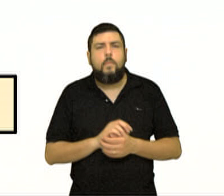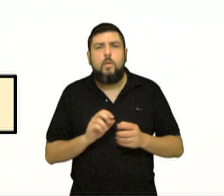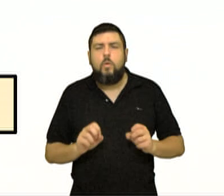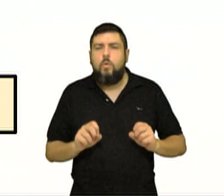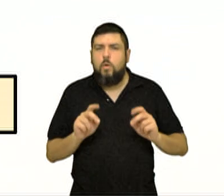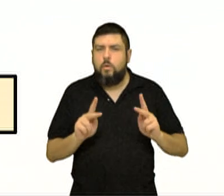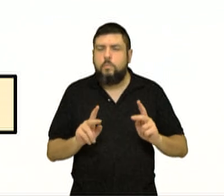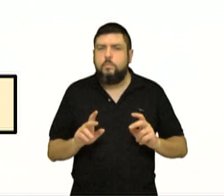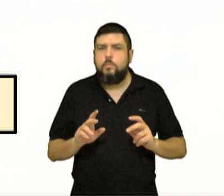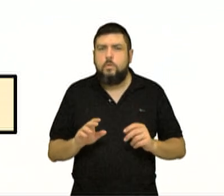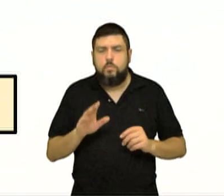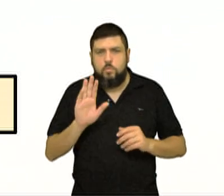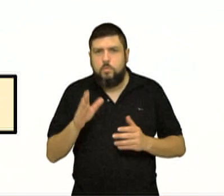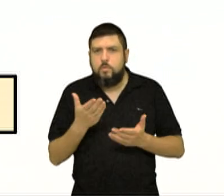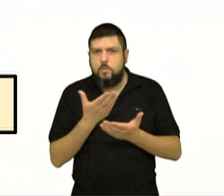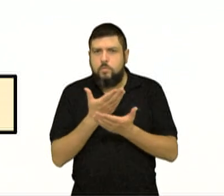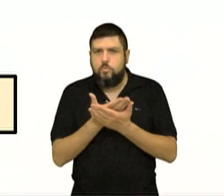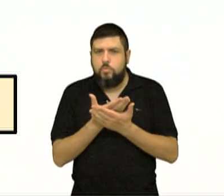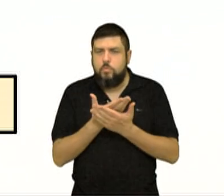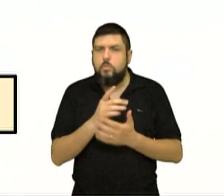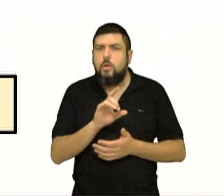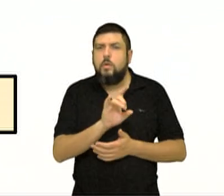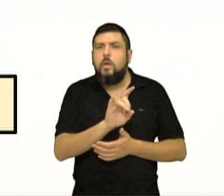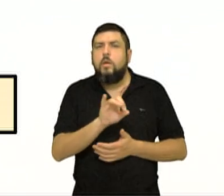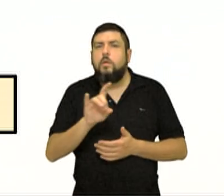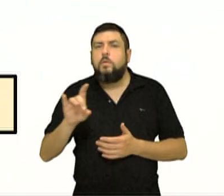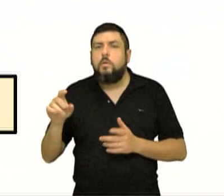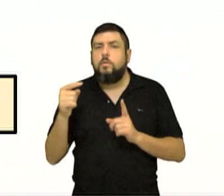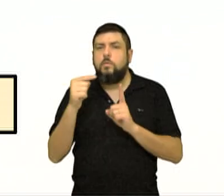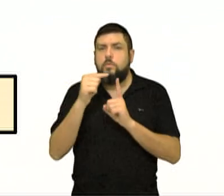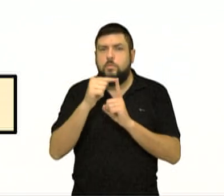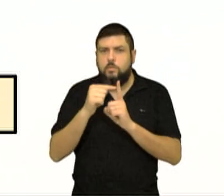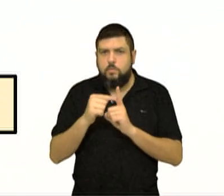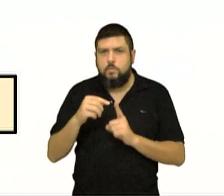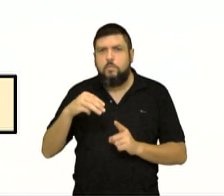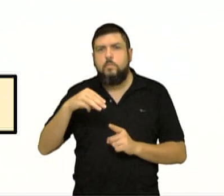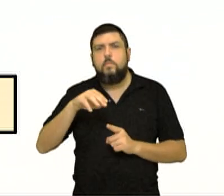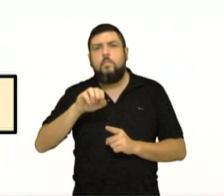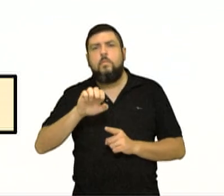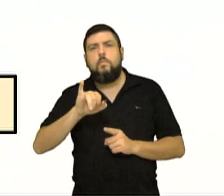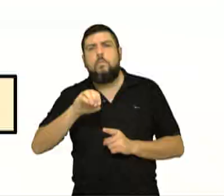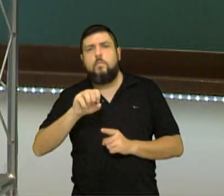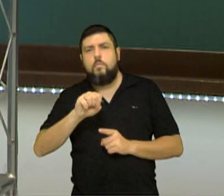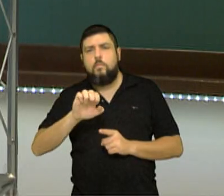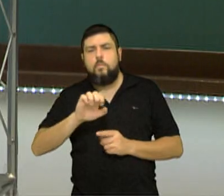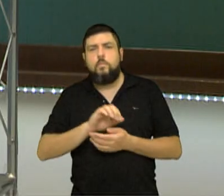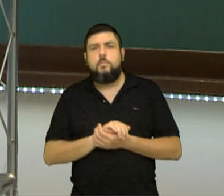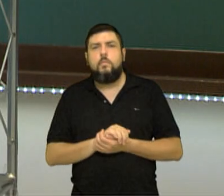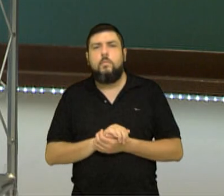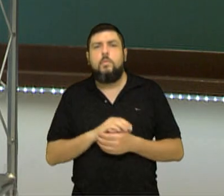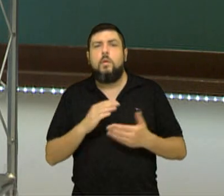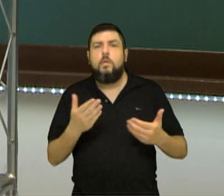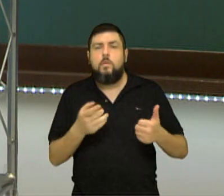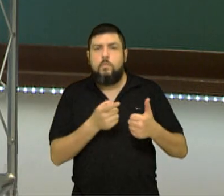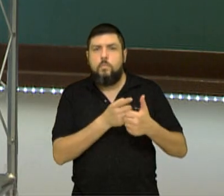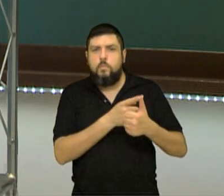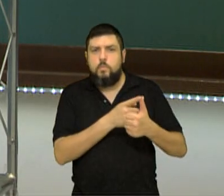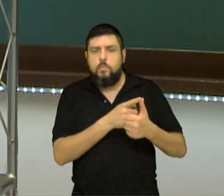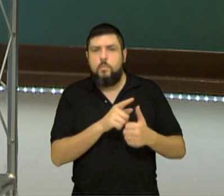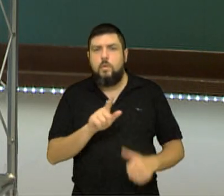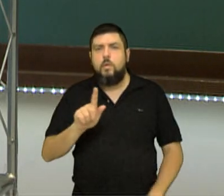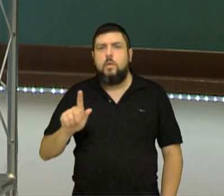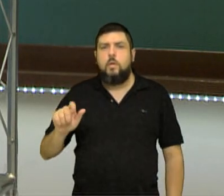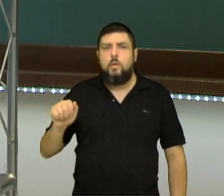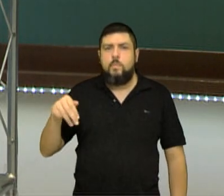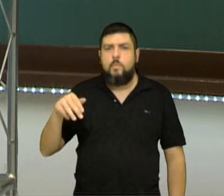que a gente ia definir o que era cada tipo de meiose dentro de um ciclo de vida. Então nós temos ali, primeiramente, a meiose gaméstica,